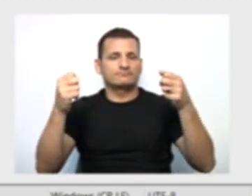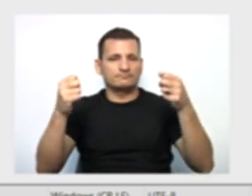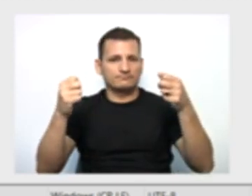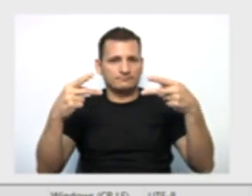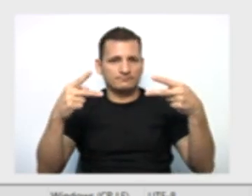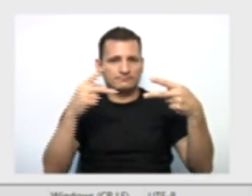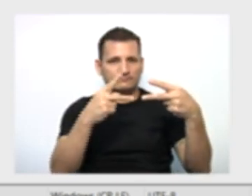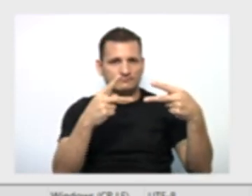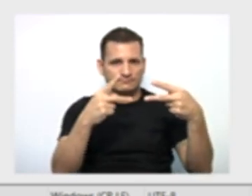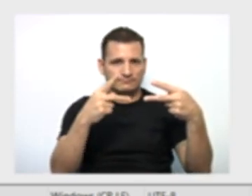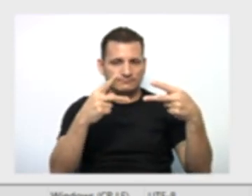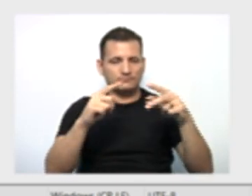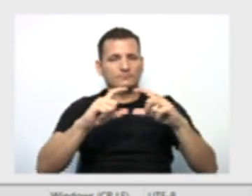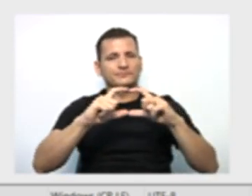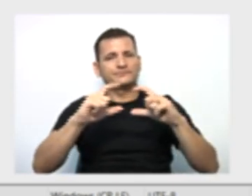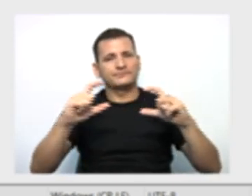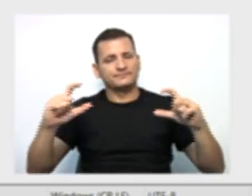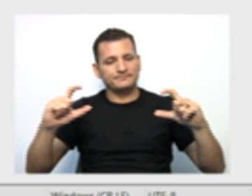estamos